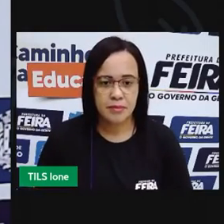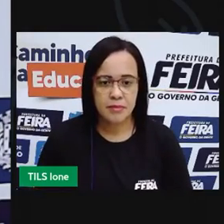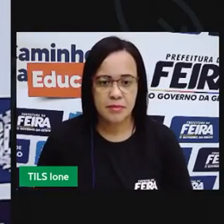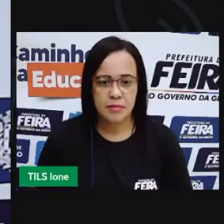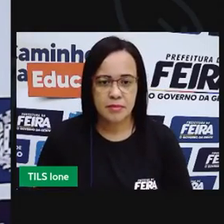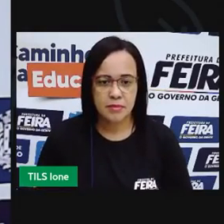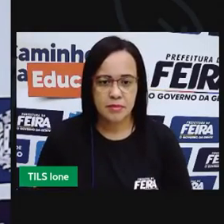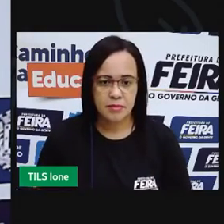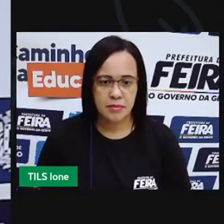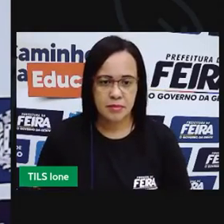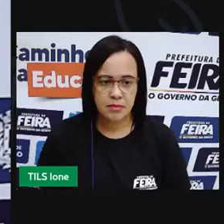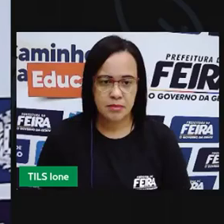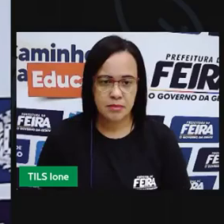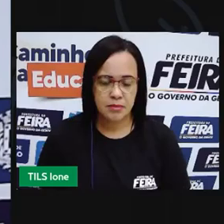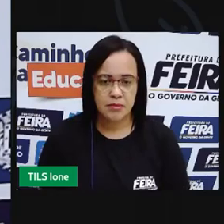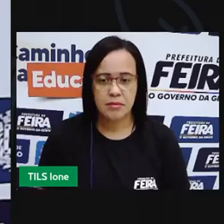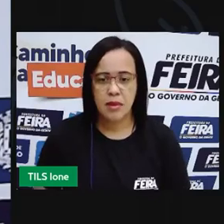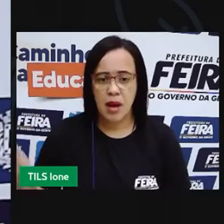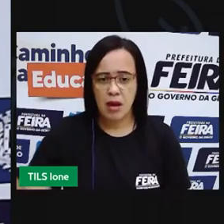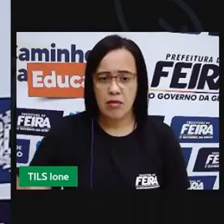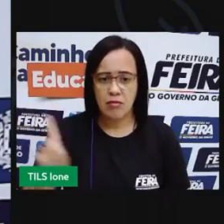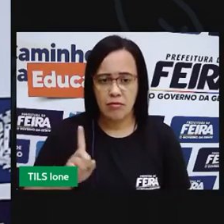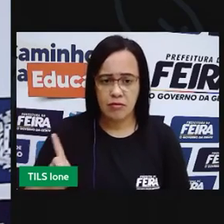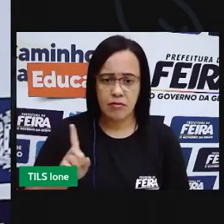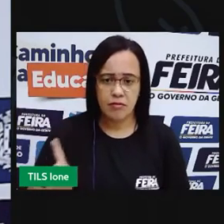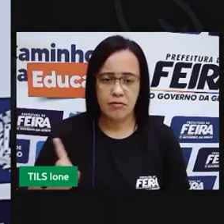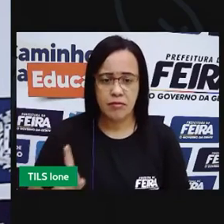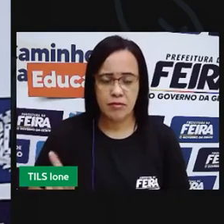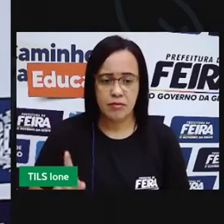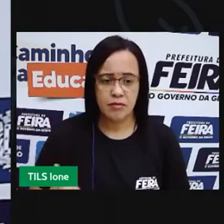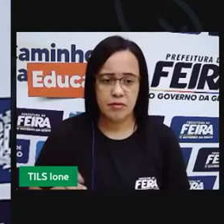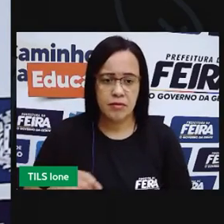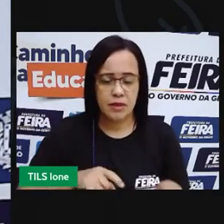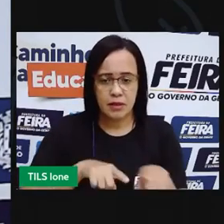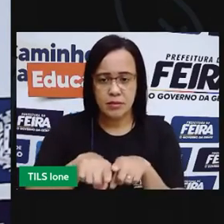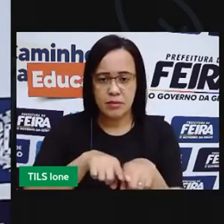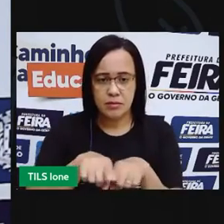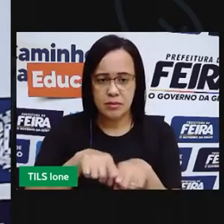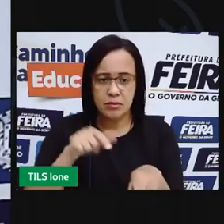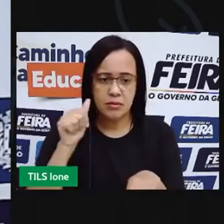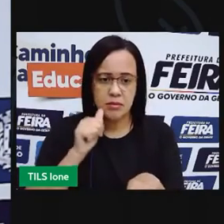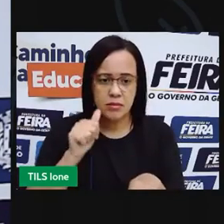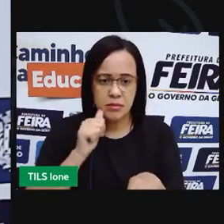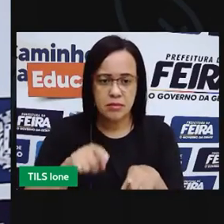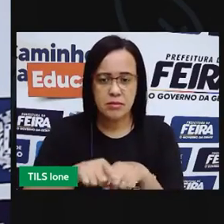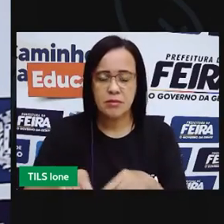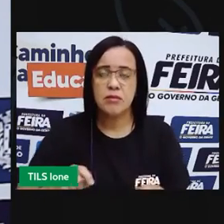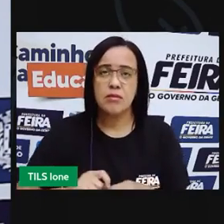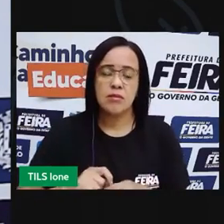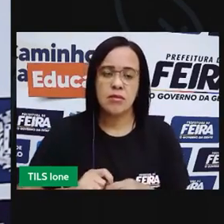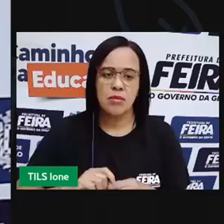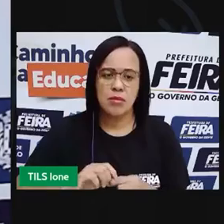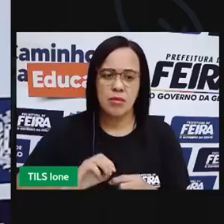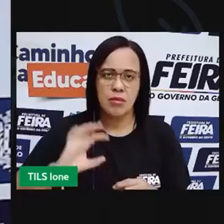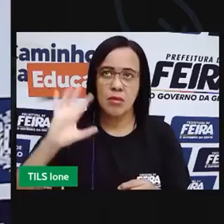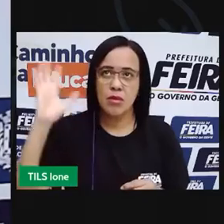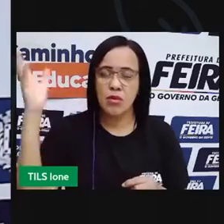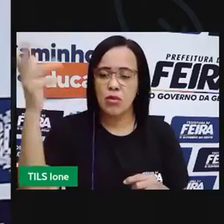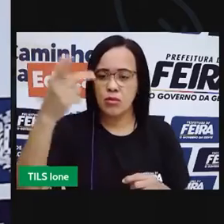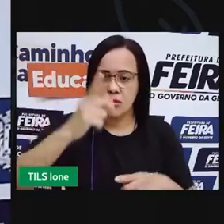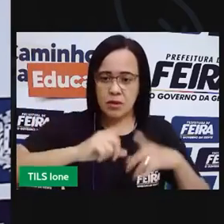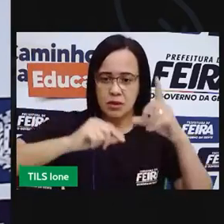E aí vem um pingo velho o céu e as